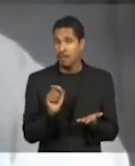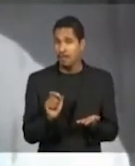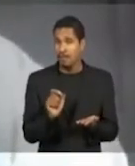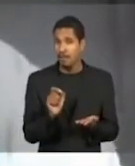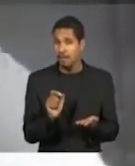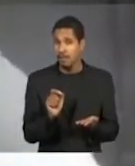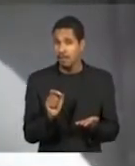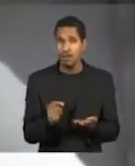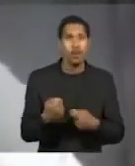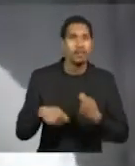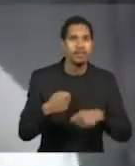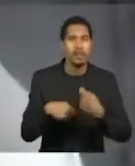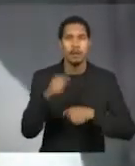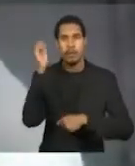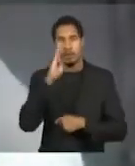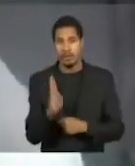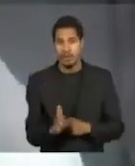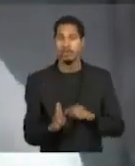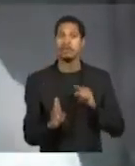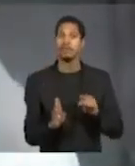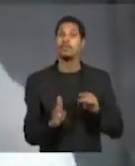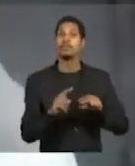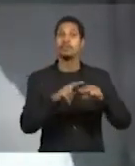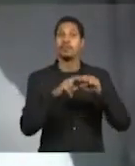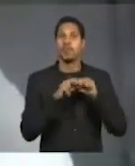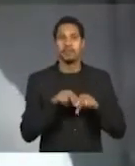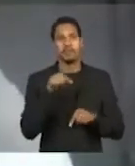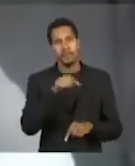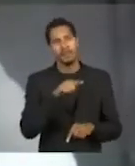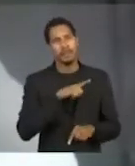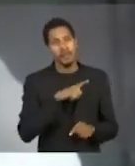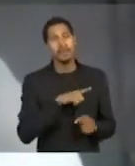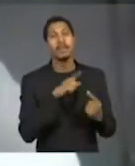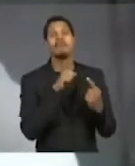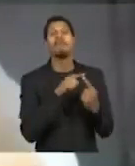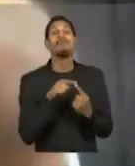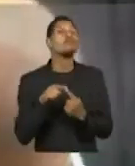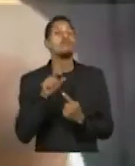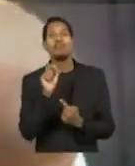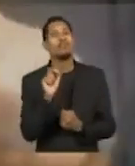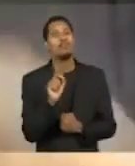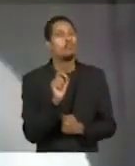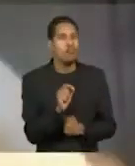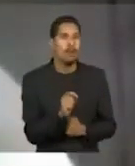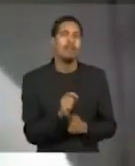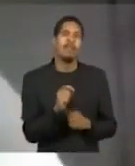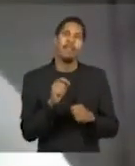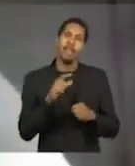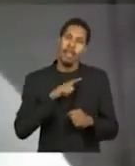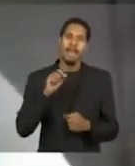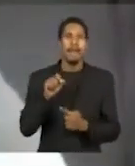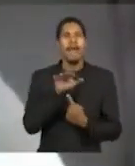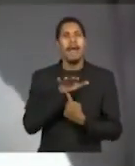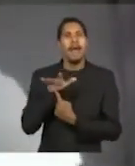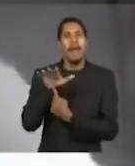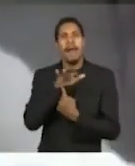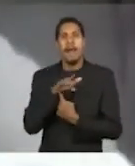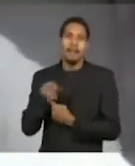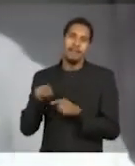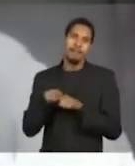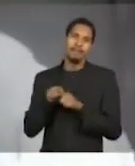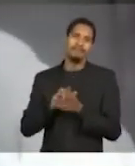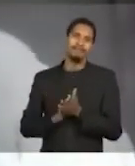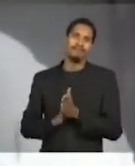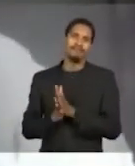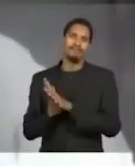pactos comerciais com o Brasil, entre os motivos, pela questão da predação, do ataque